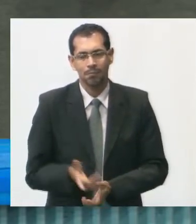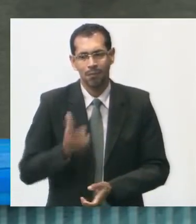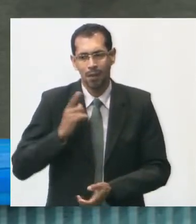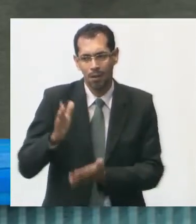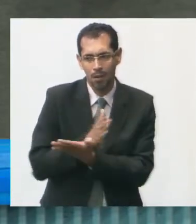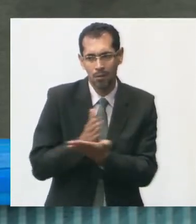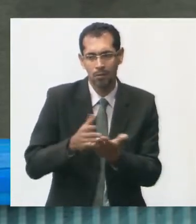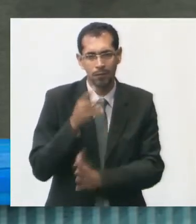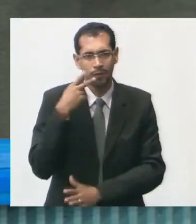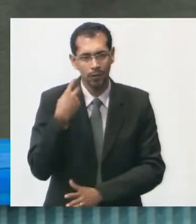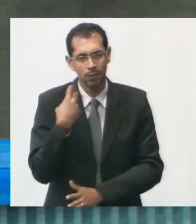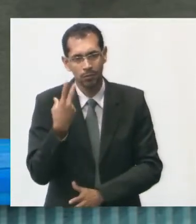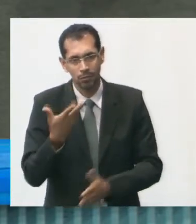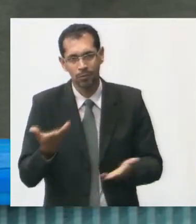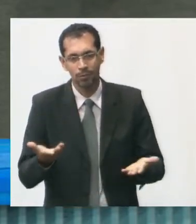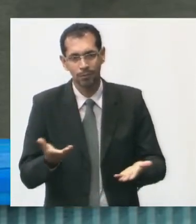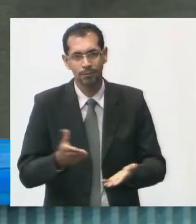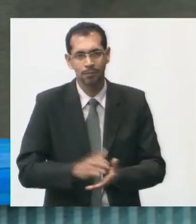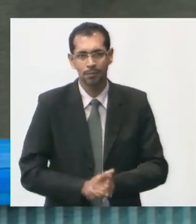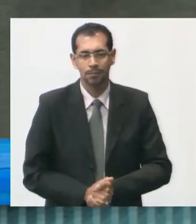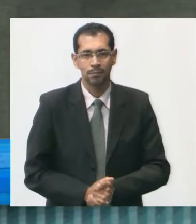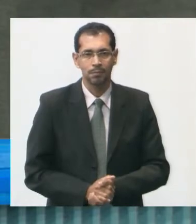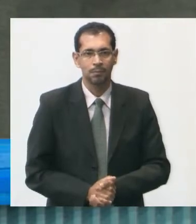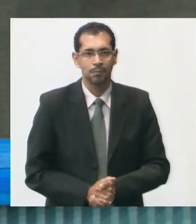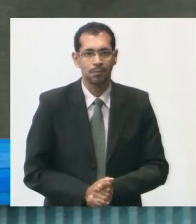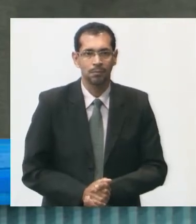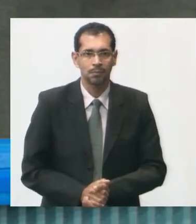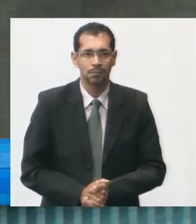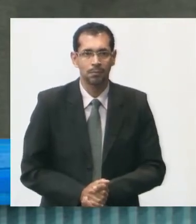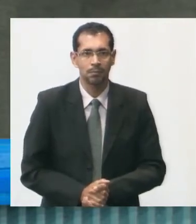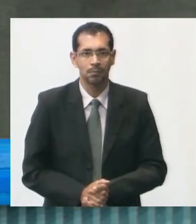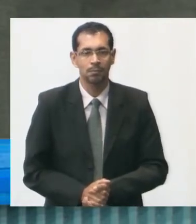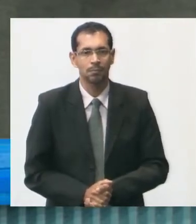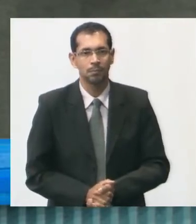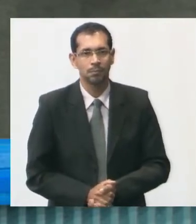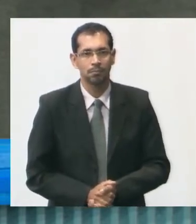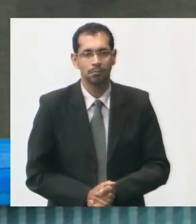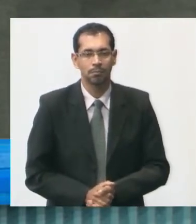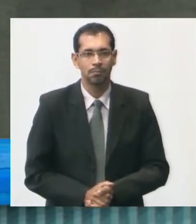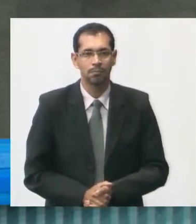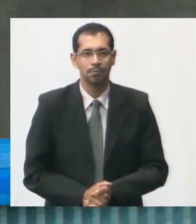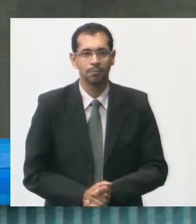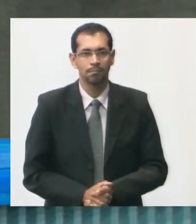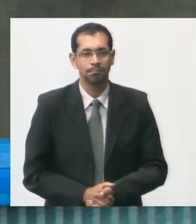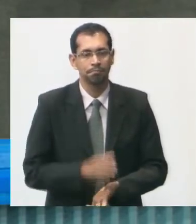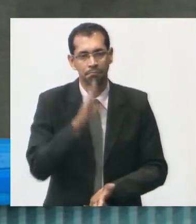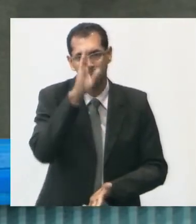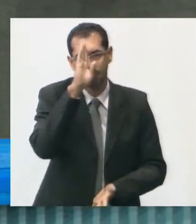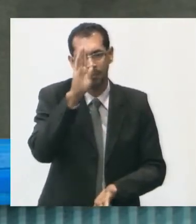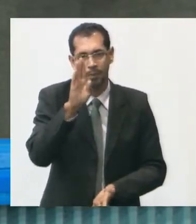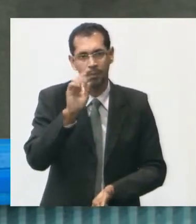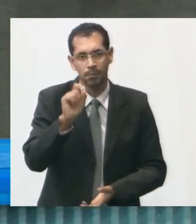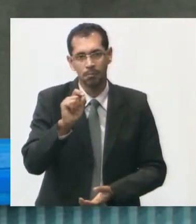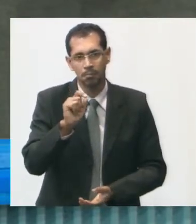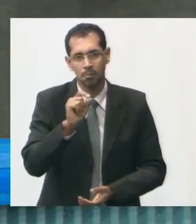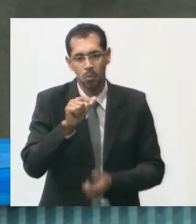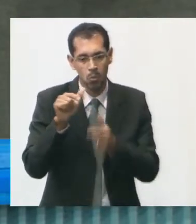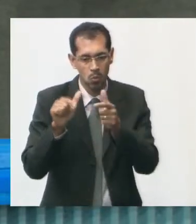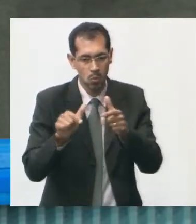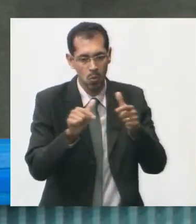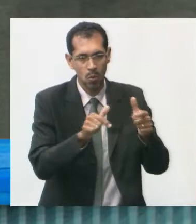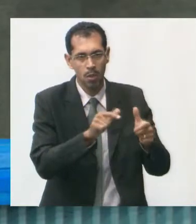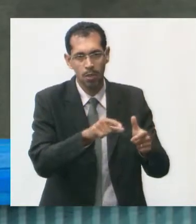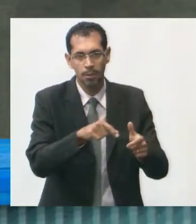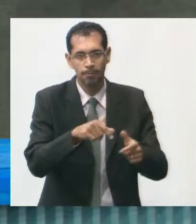Kleber, enfim, vereador Amaral, principalmente naqueles locais que mais necessitam, né?